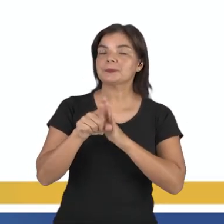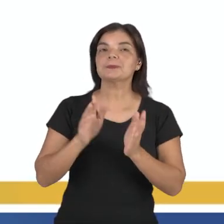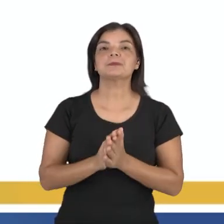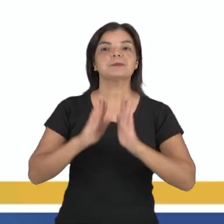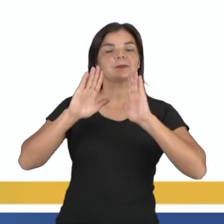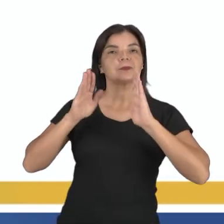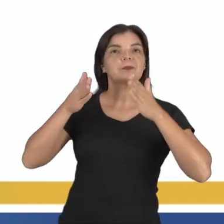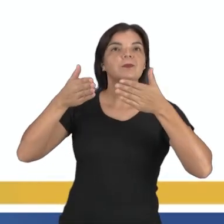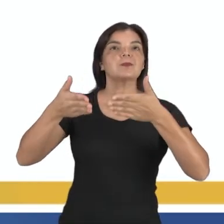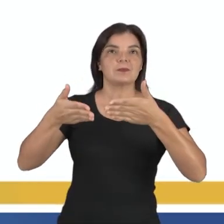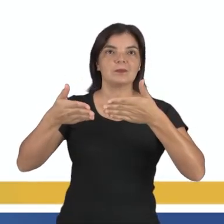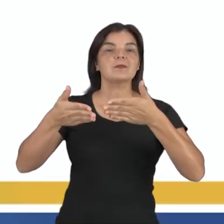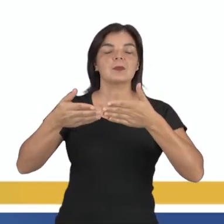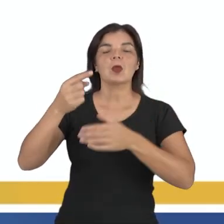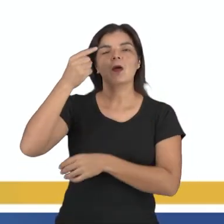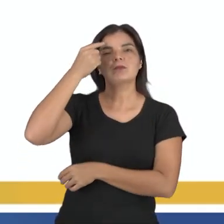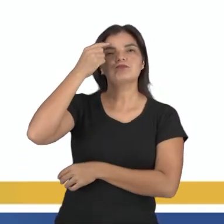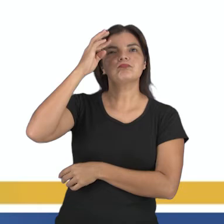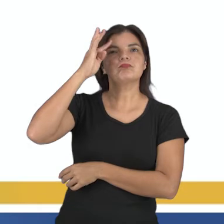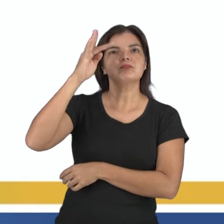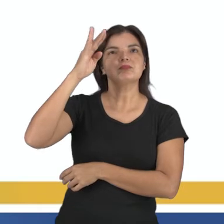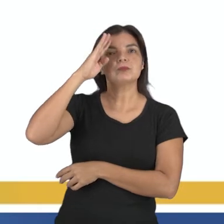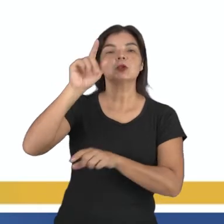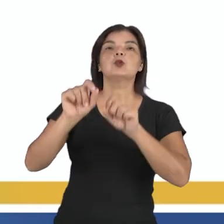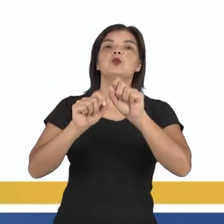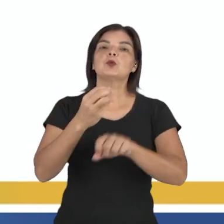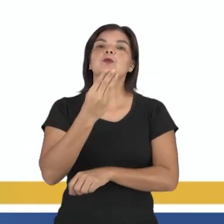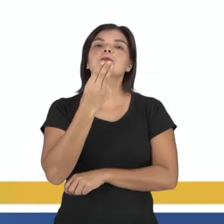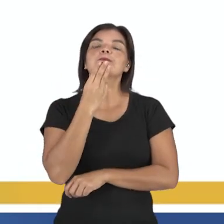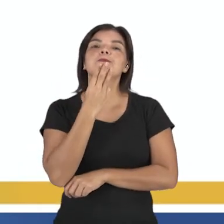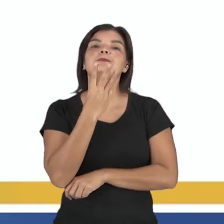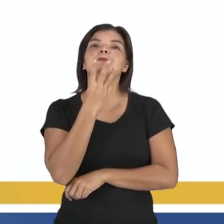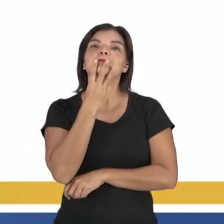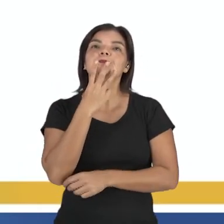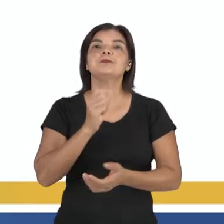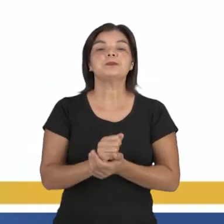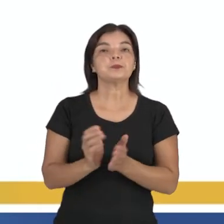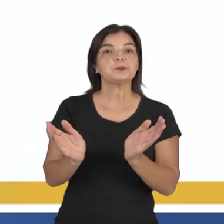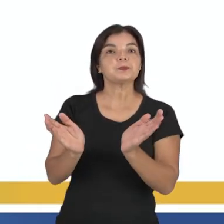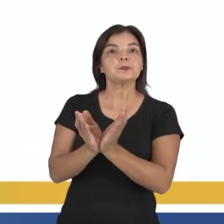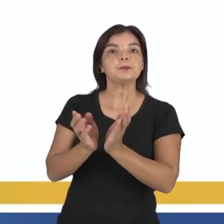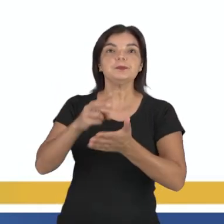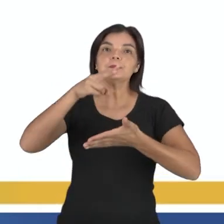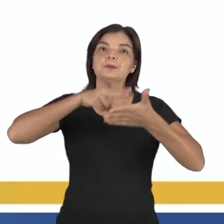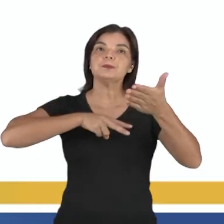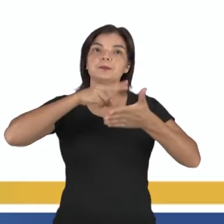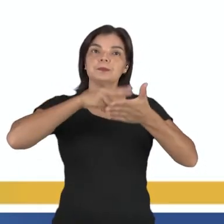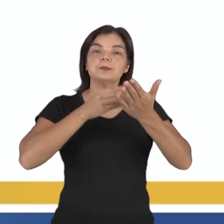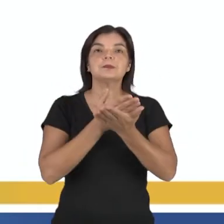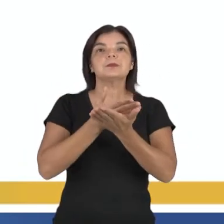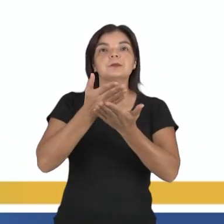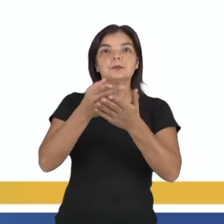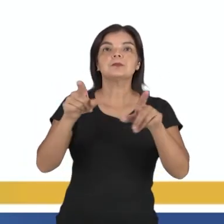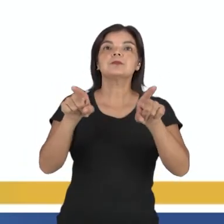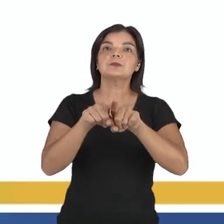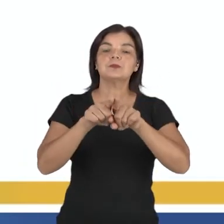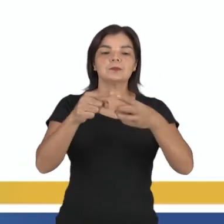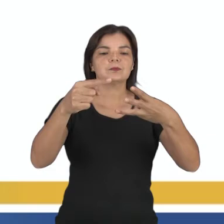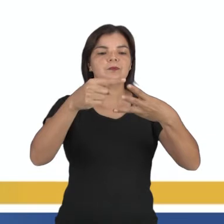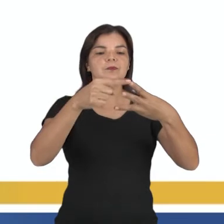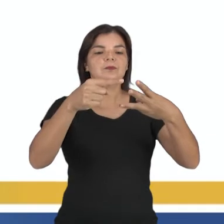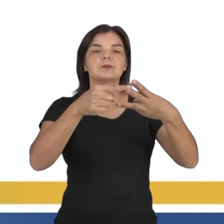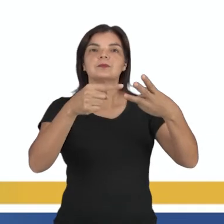está direcionada ao pensamento weberiano. Vamos fazer em conjunto a leitura do enunciado e as